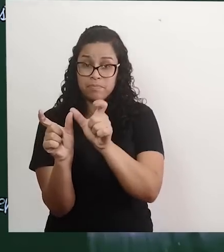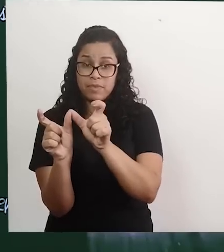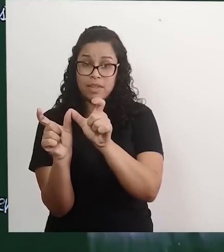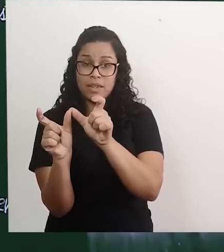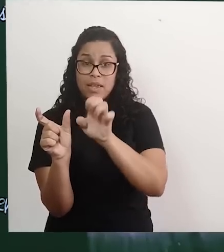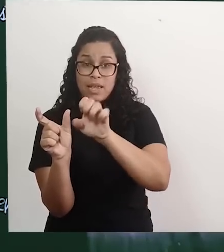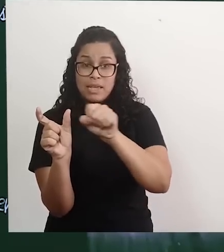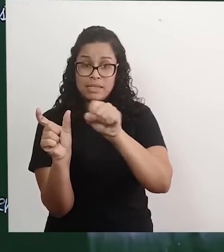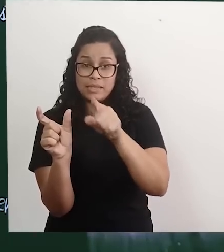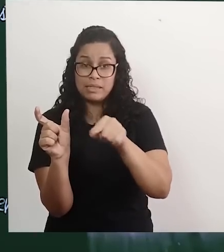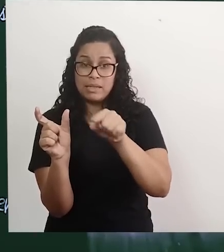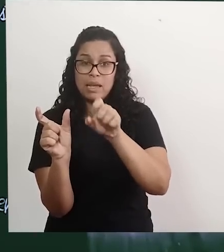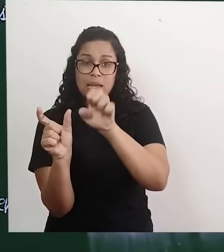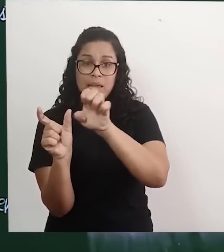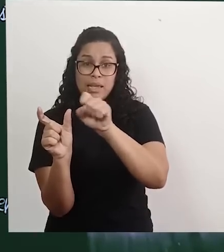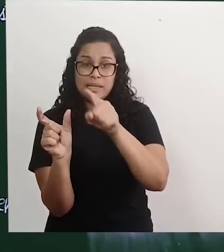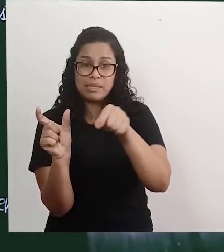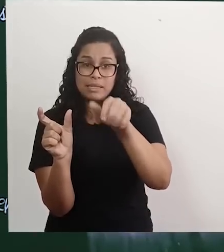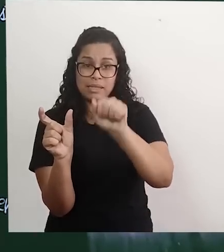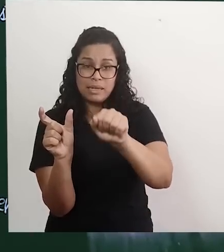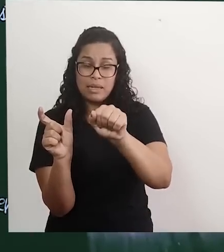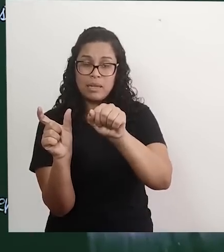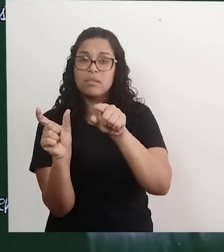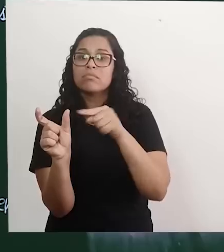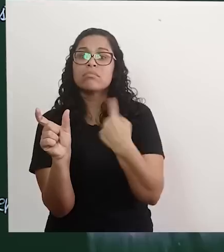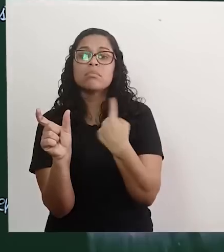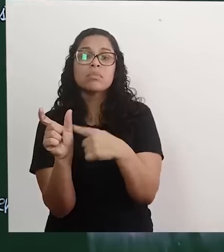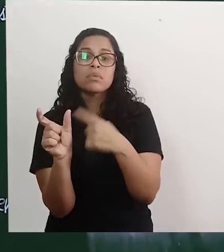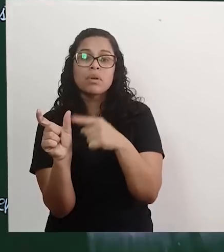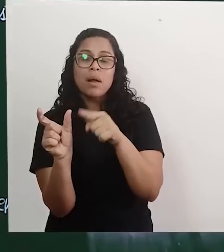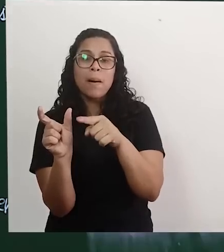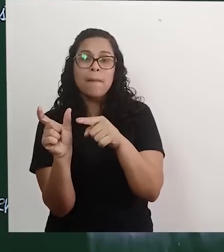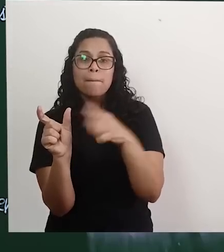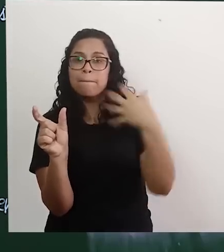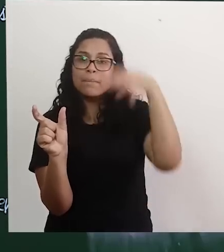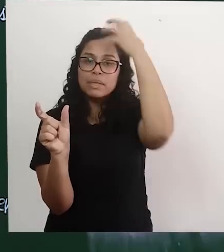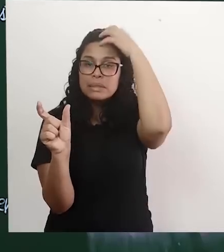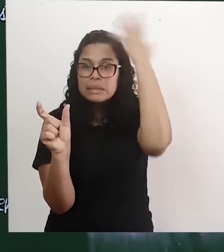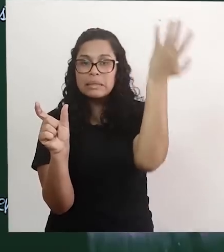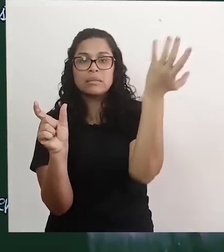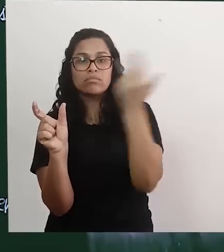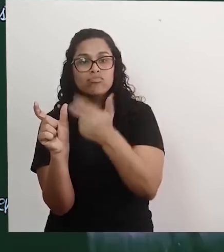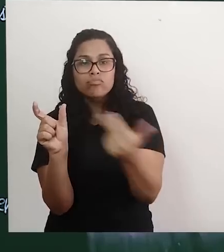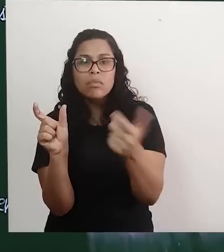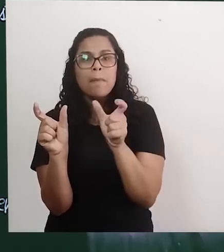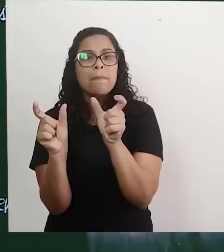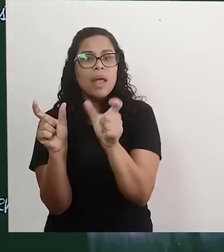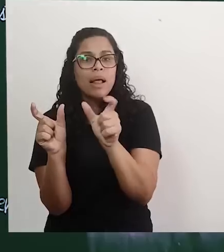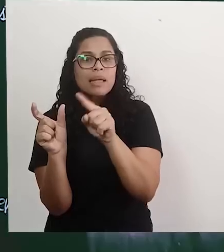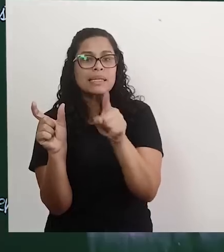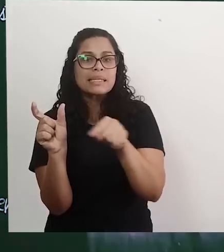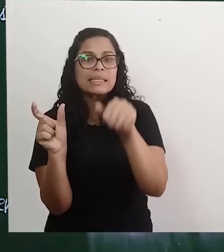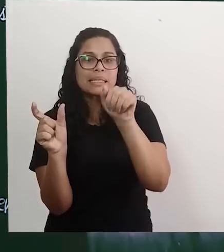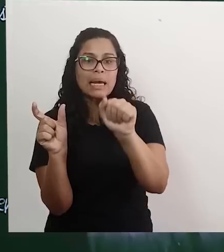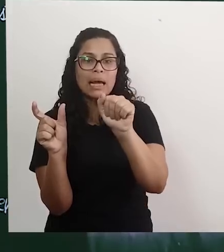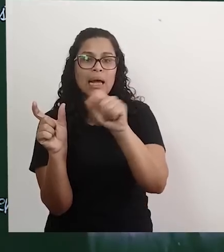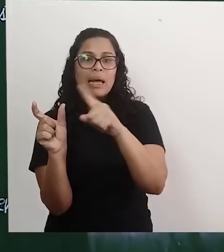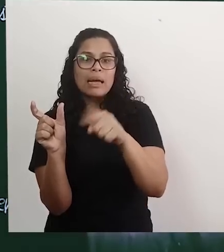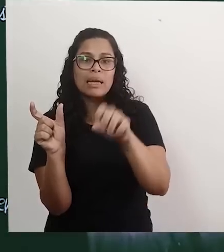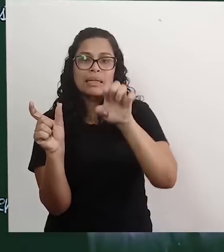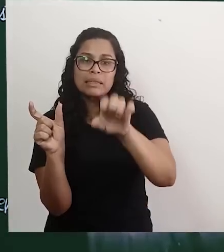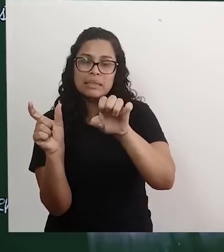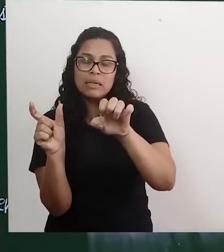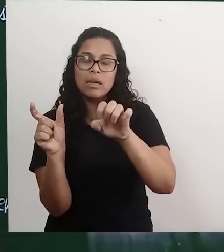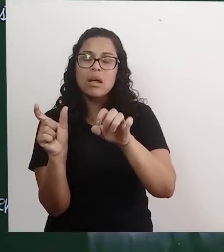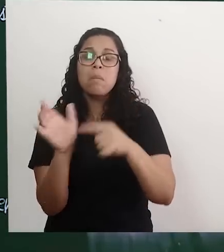sufixos es e esa, aqui eu tenho, por exemplo, burguês, princesa, duquesa, geralmente vão ser utilizados nesses títulos que